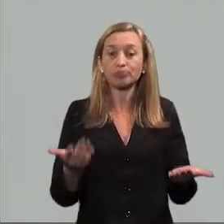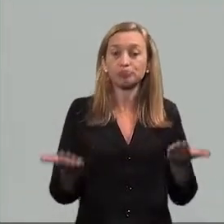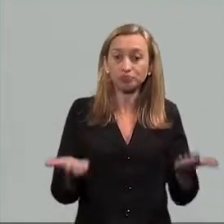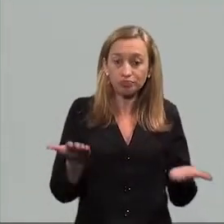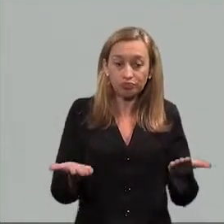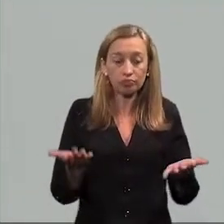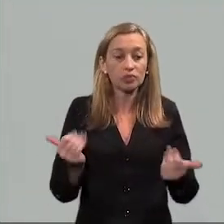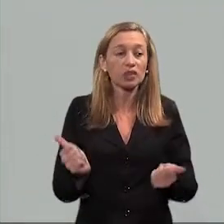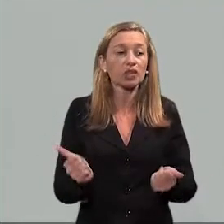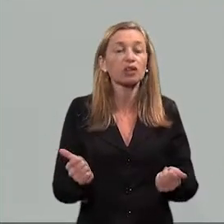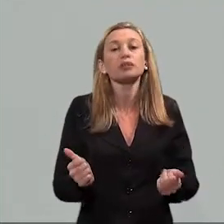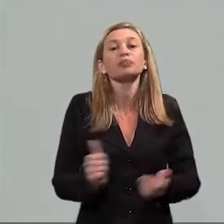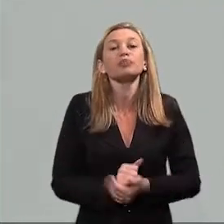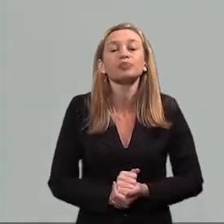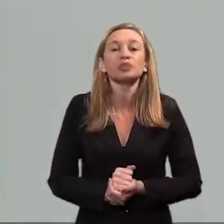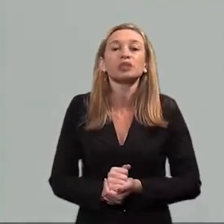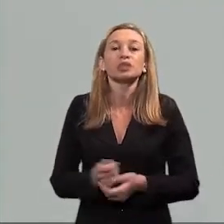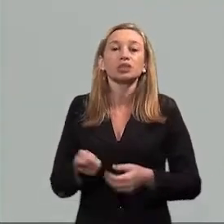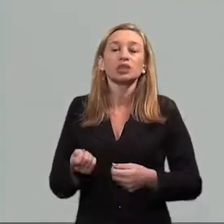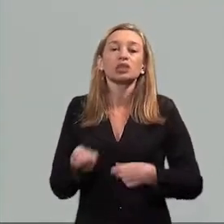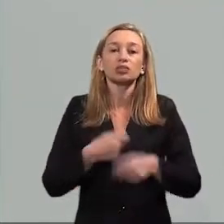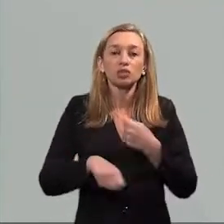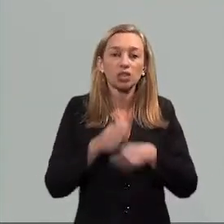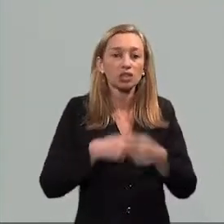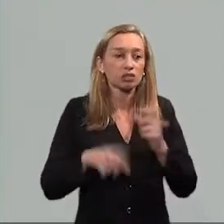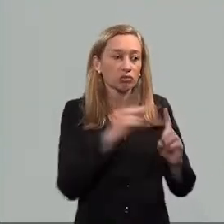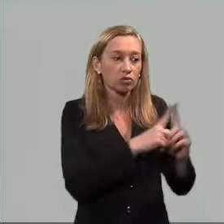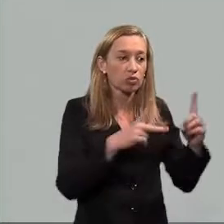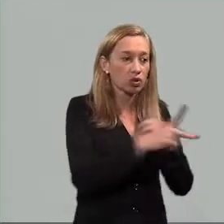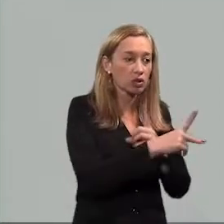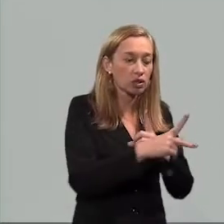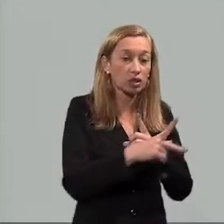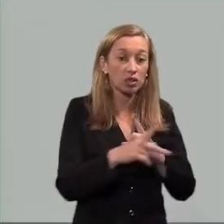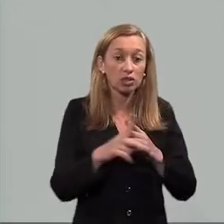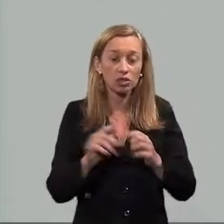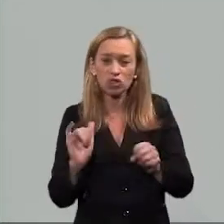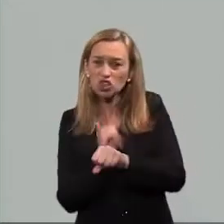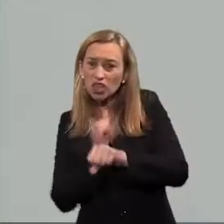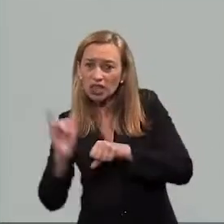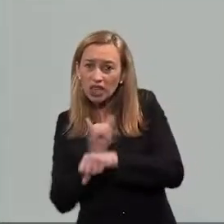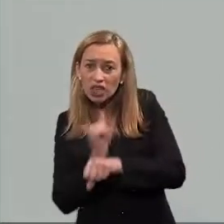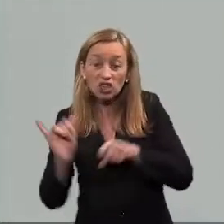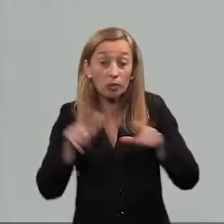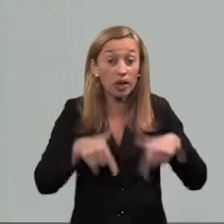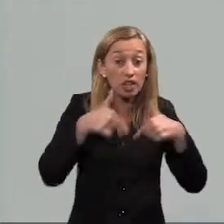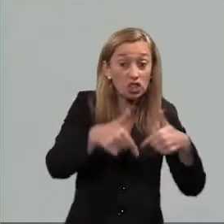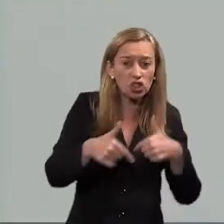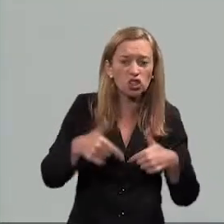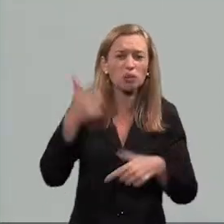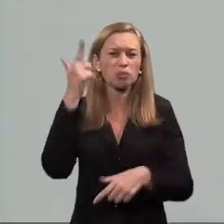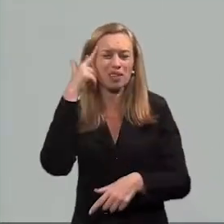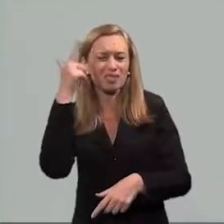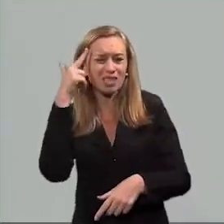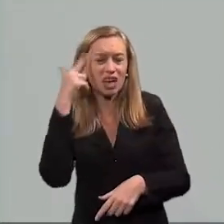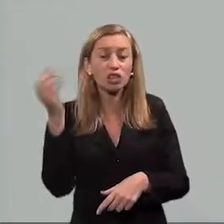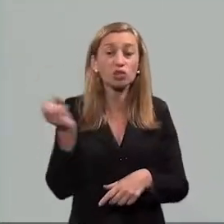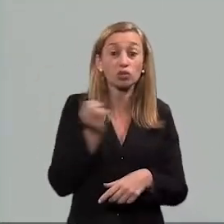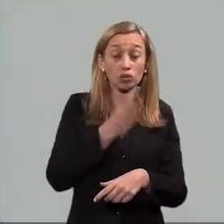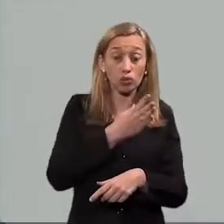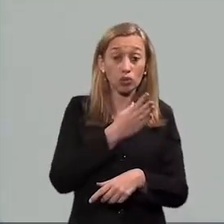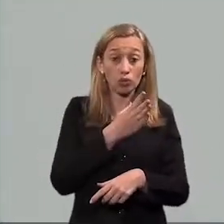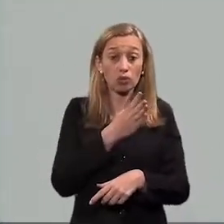fez com que fosse indicado para o gestor do Rio Previdência começarem a tomar medidas de amortização, pensar medidas